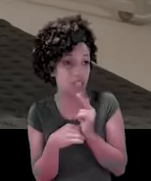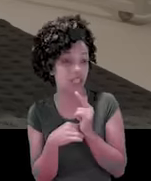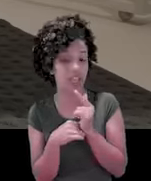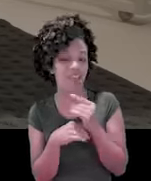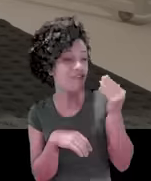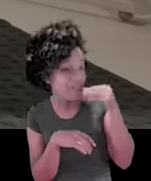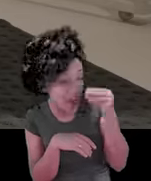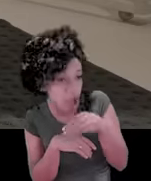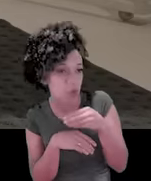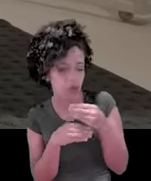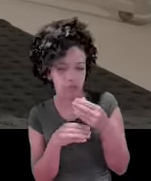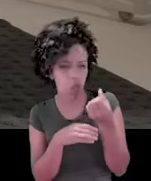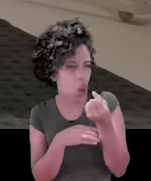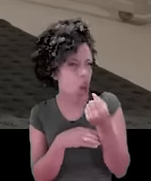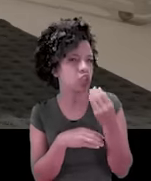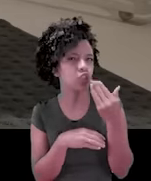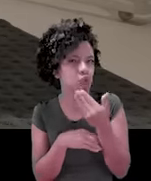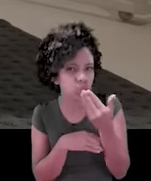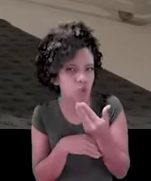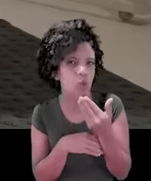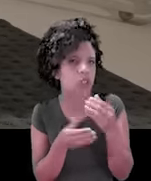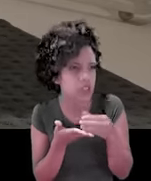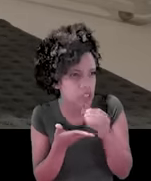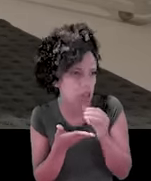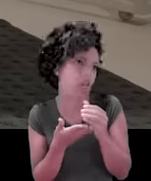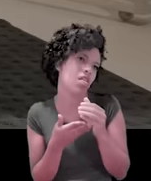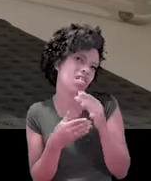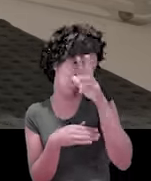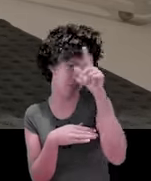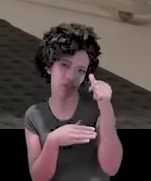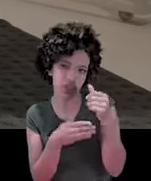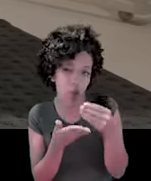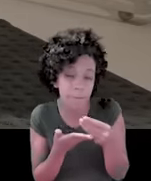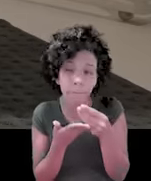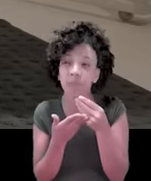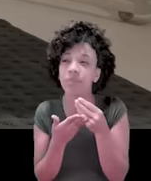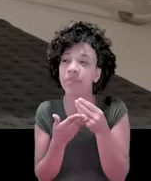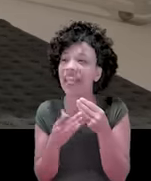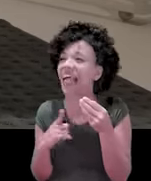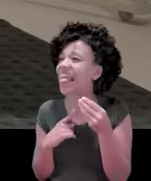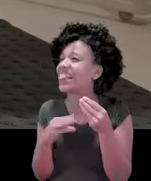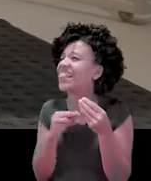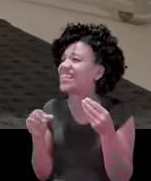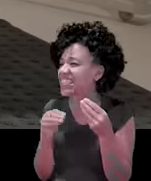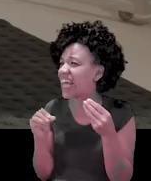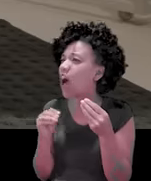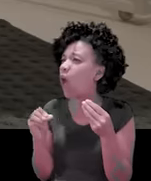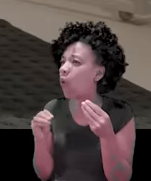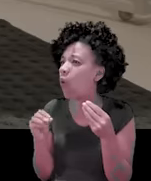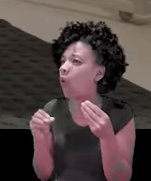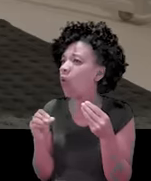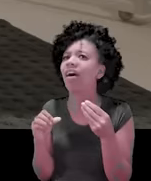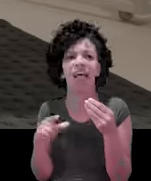aí eu ia comendo aquilo o leite doce tudo que eu tinha comida até então era doce na Floresta né Aí eu disse assim é mais shopping.sao aí